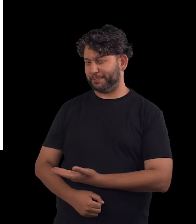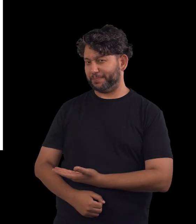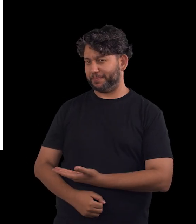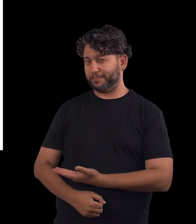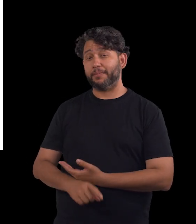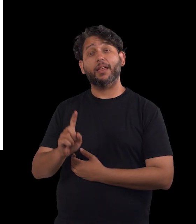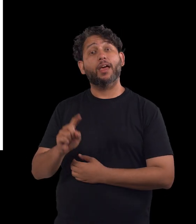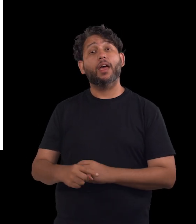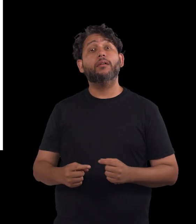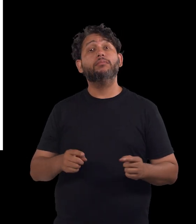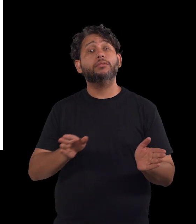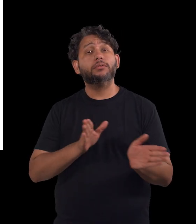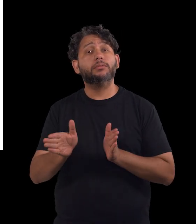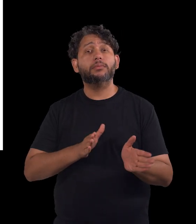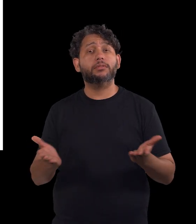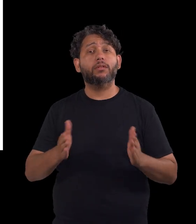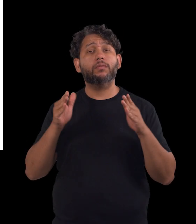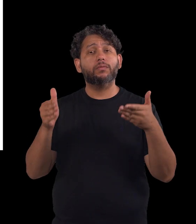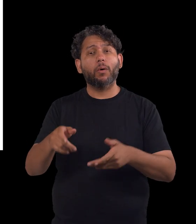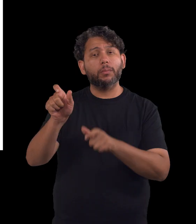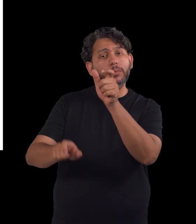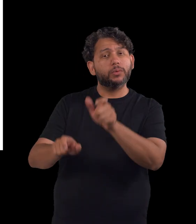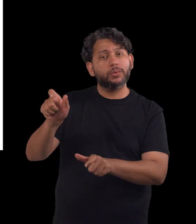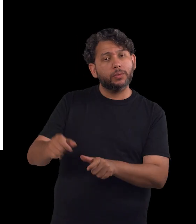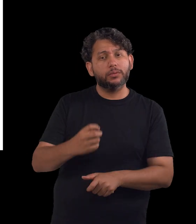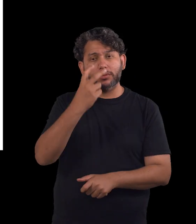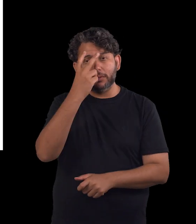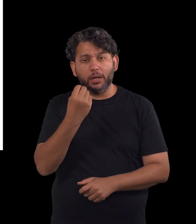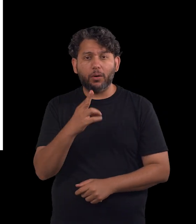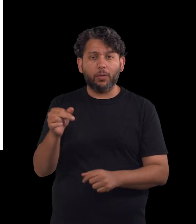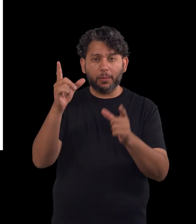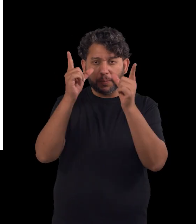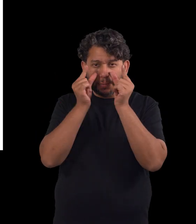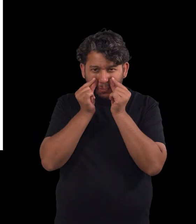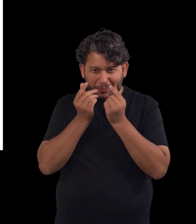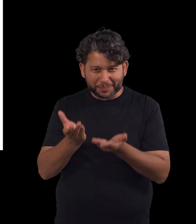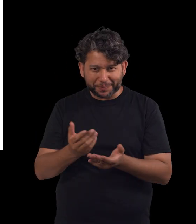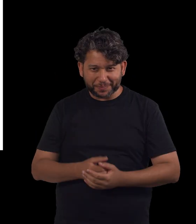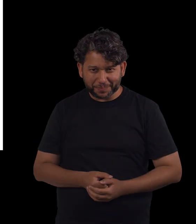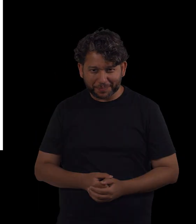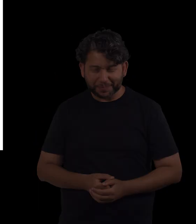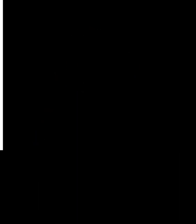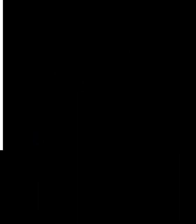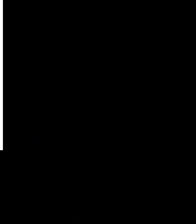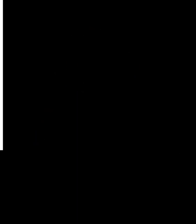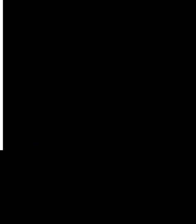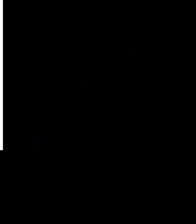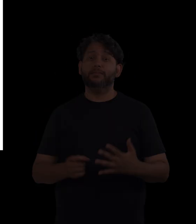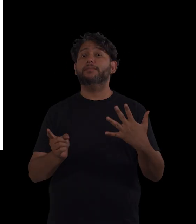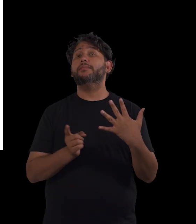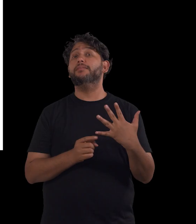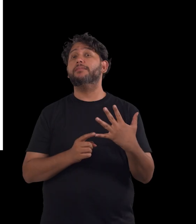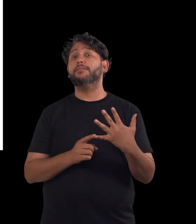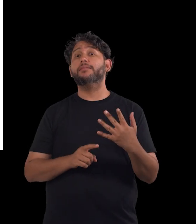belavistacultural.com.br. Trata-se de um formato de acessibilidade voltado para atender pessoas com deficiência visual.